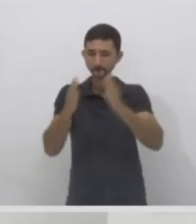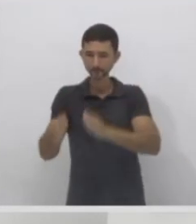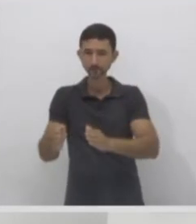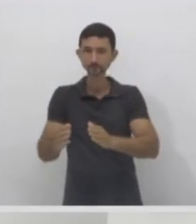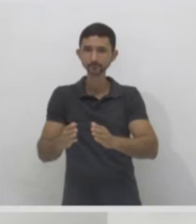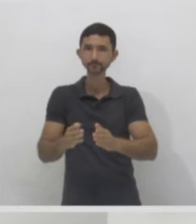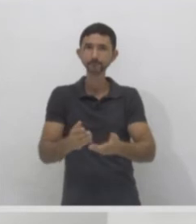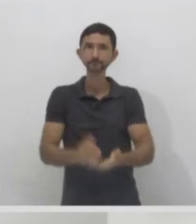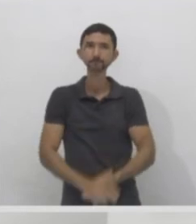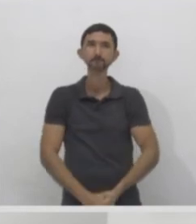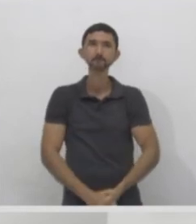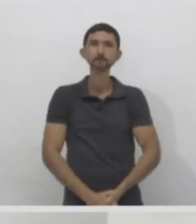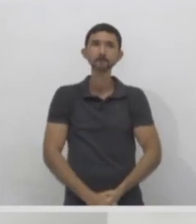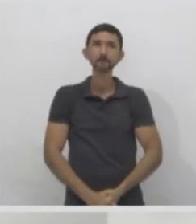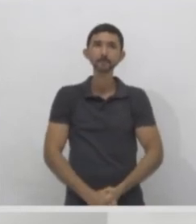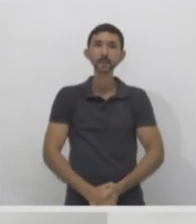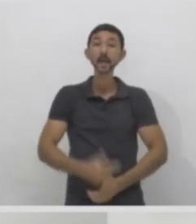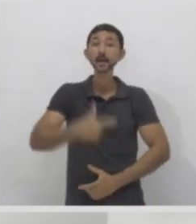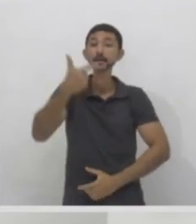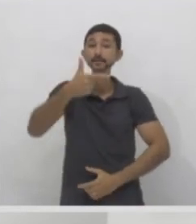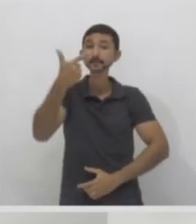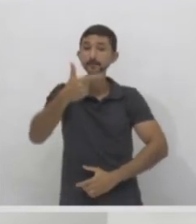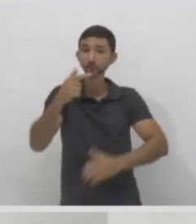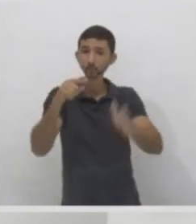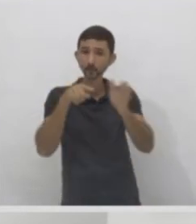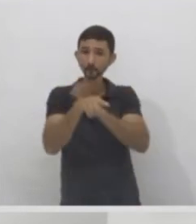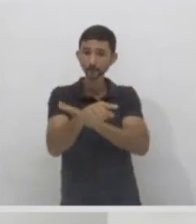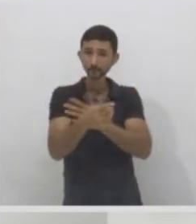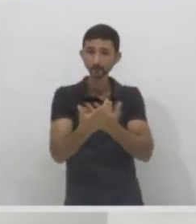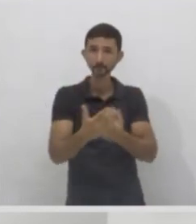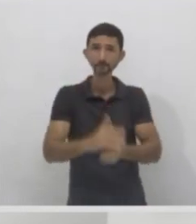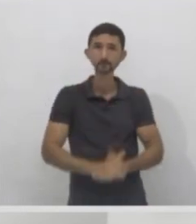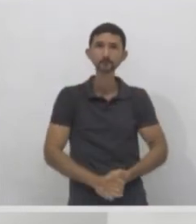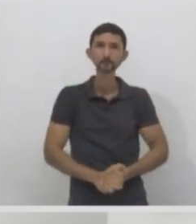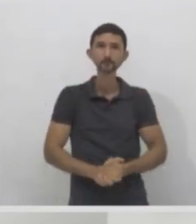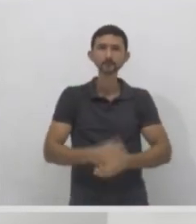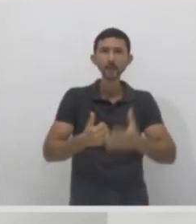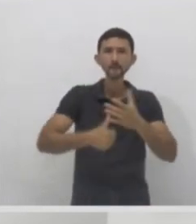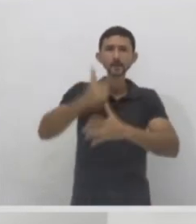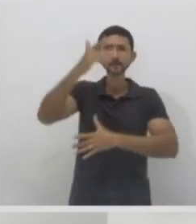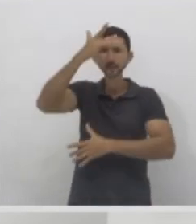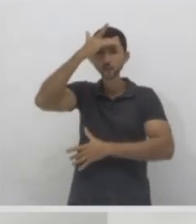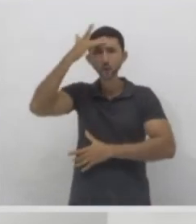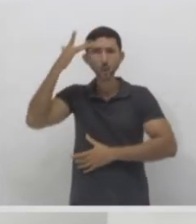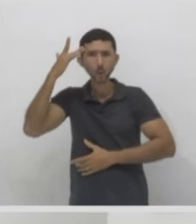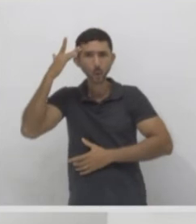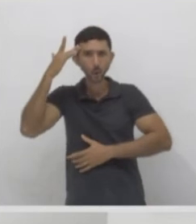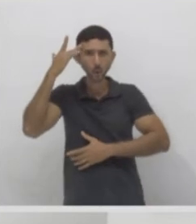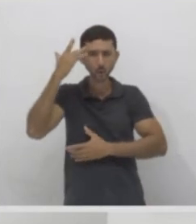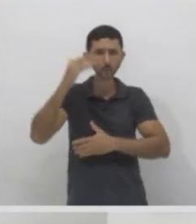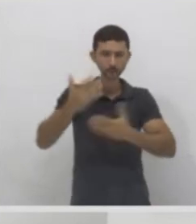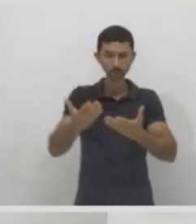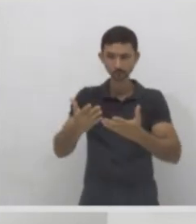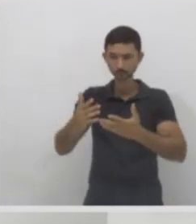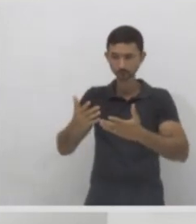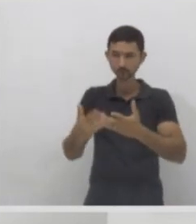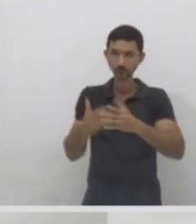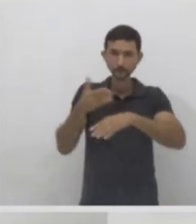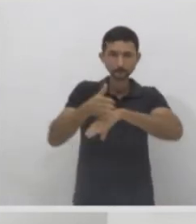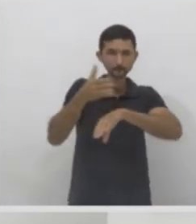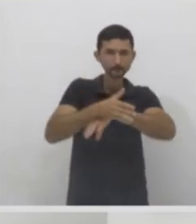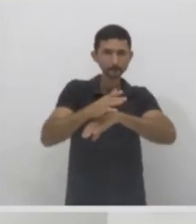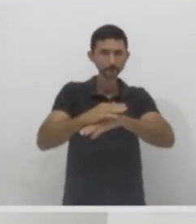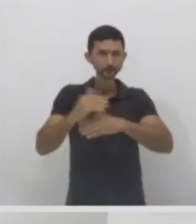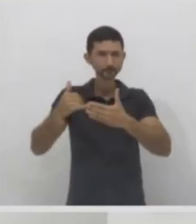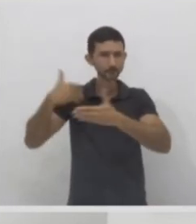história. Vamos lá para a segunda questão. Os primeiros homens do gênero Homo, do qual fazemos parte,